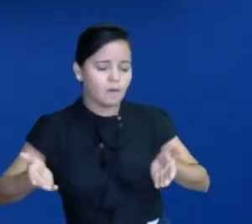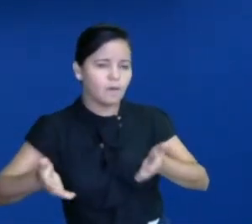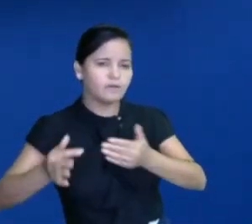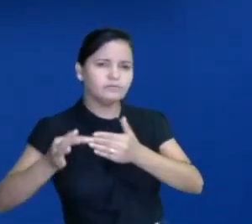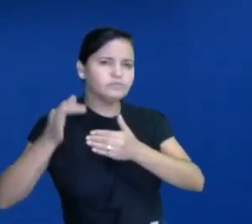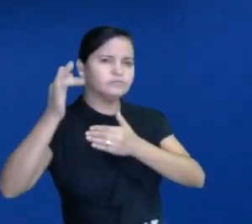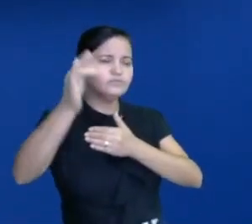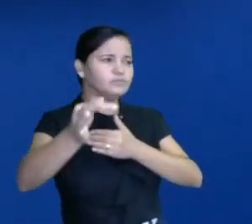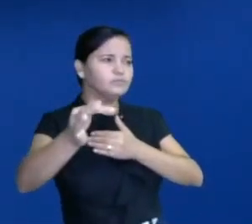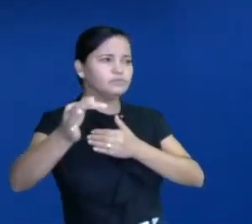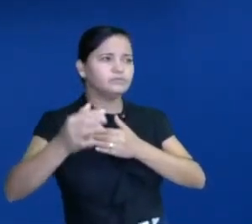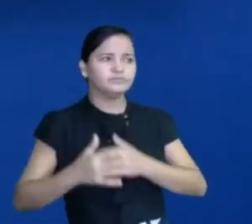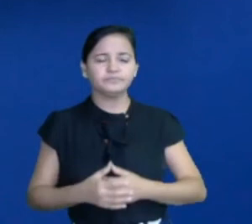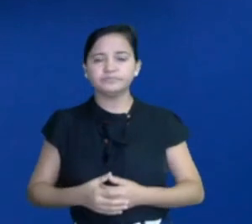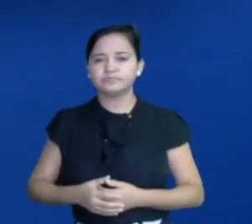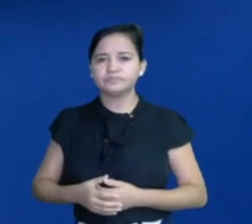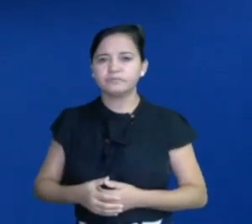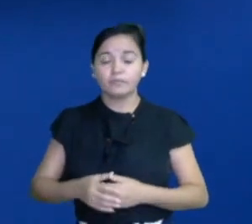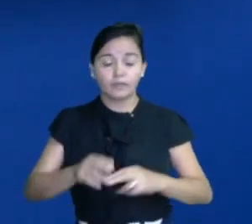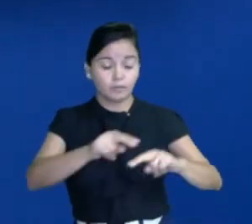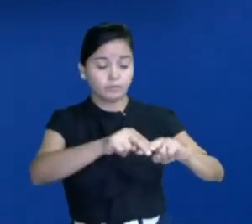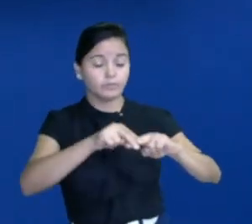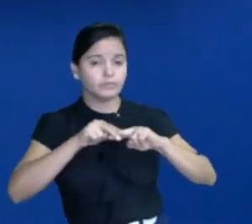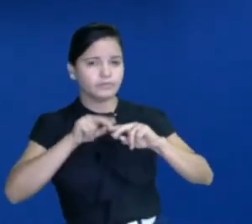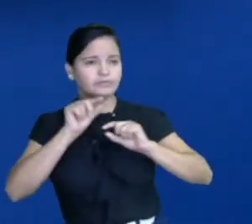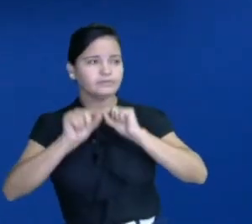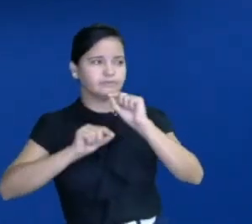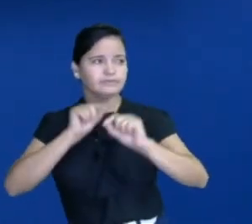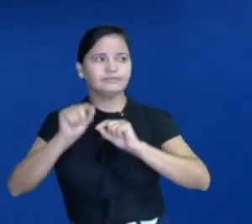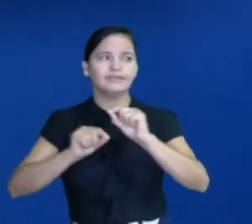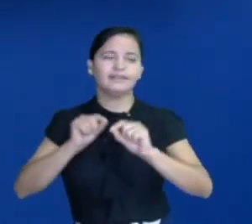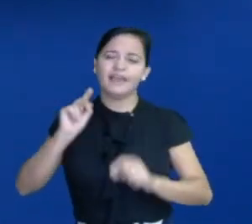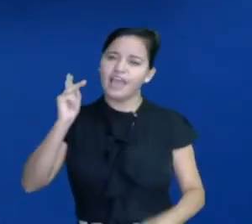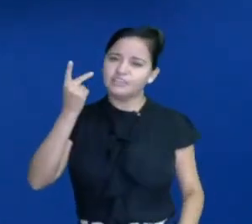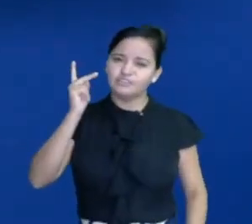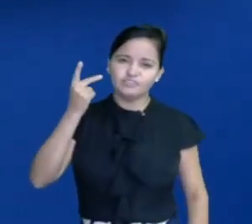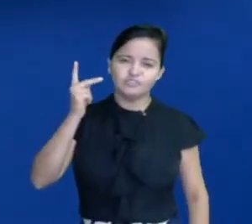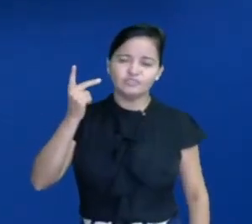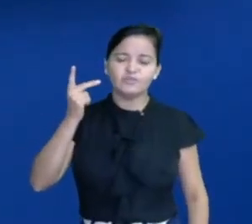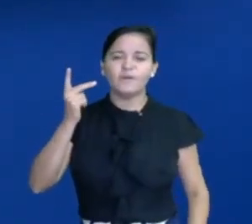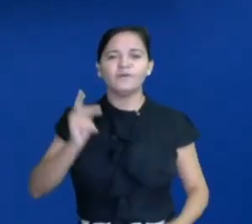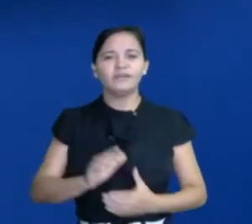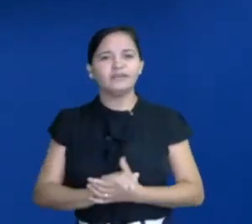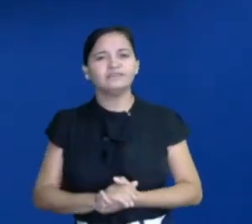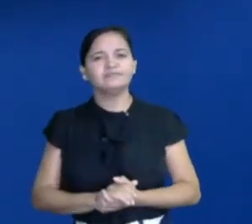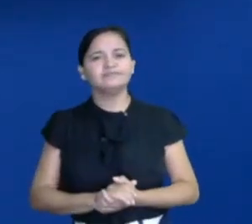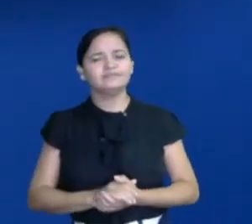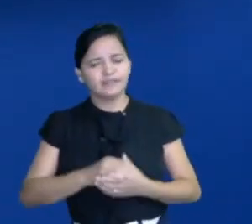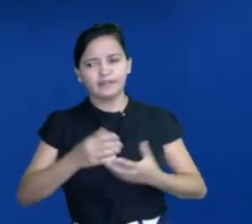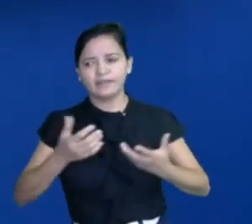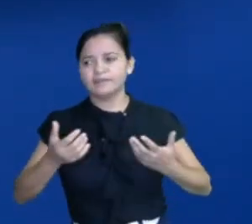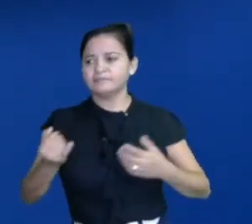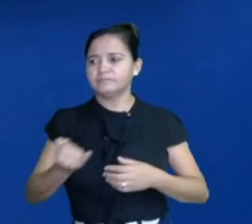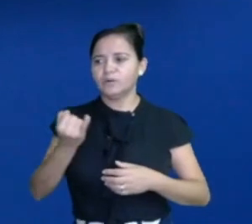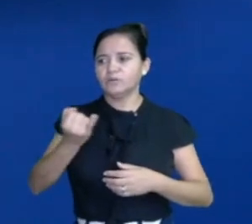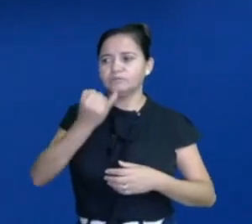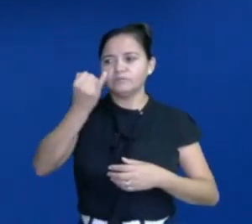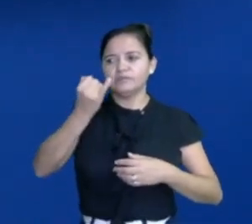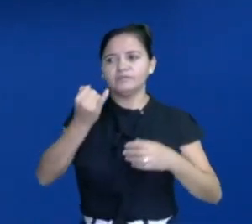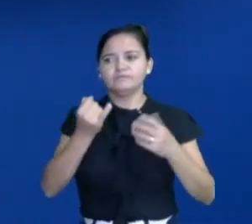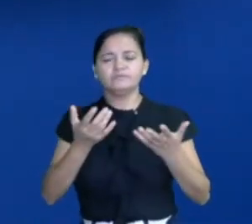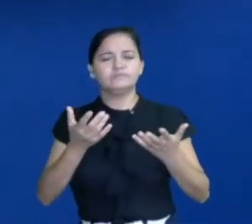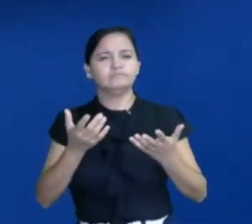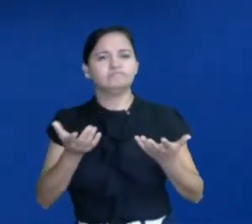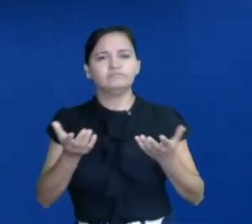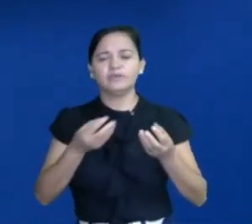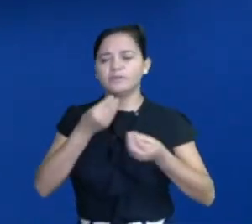nos encaminhando. É por isso que a história, ela acontece dessa maneira, de forma